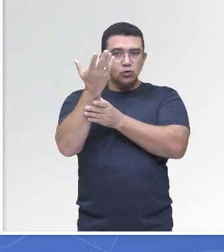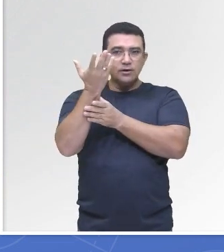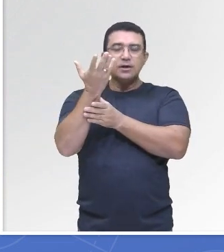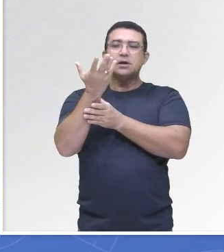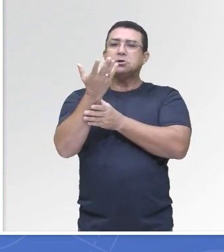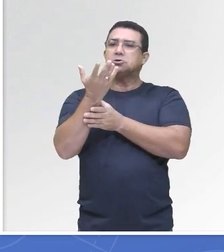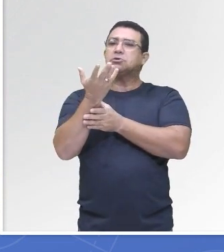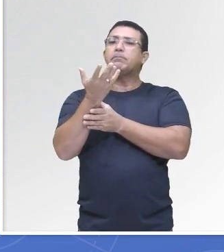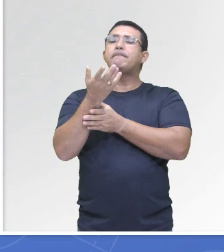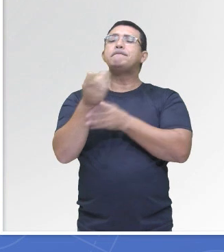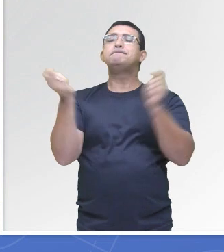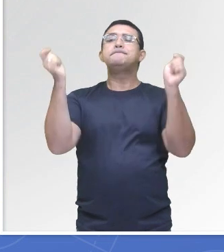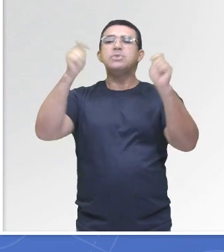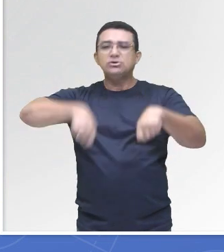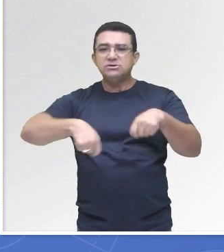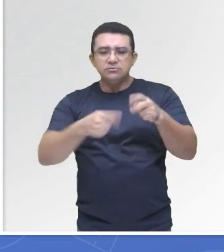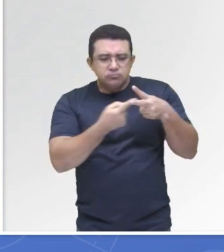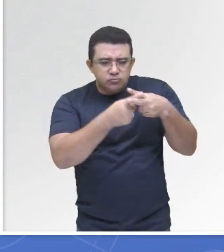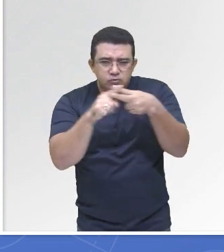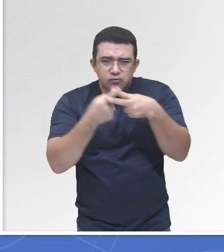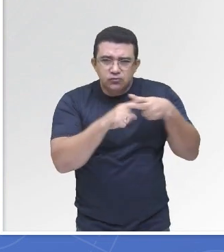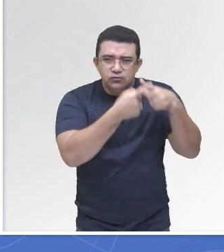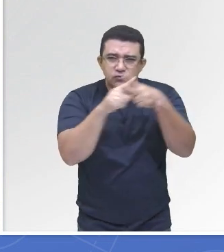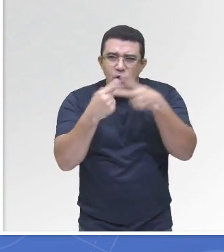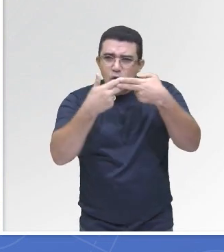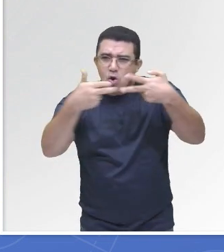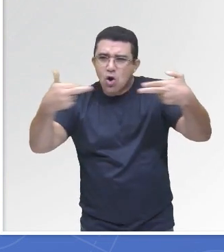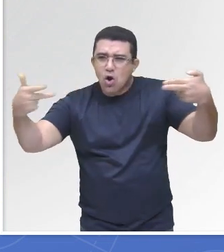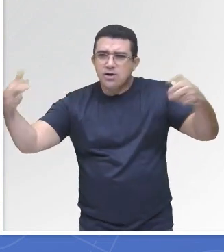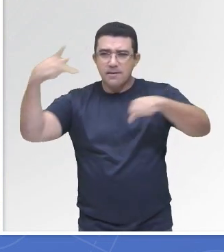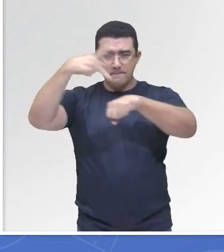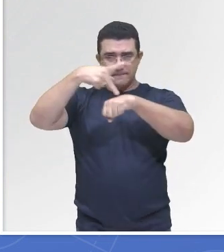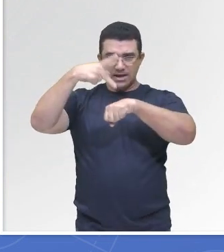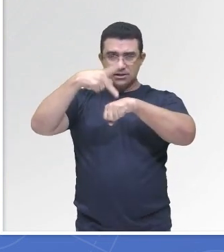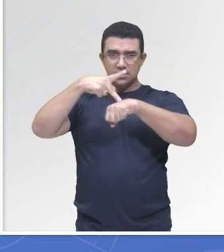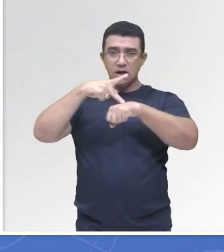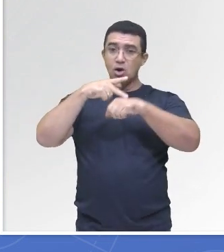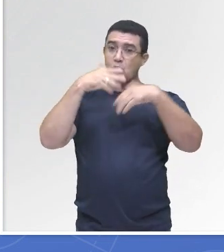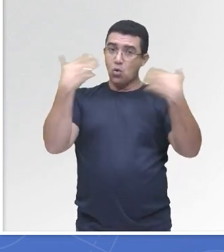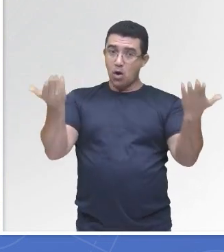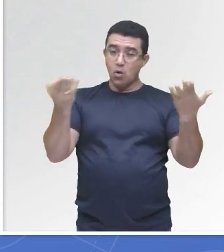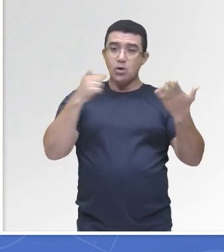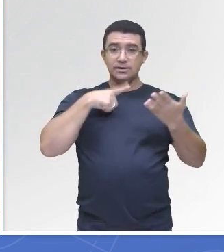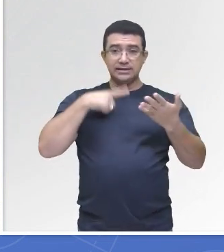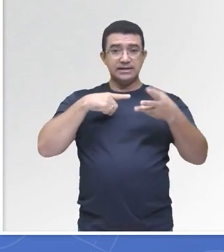de fabricar artefatos de pedra, tá? Você tem aí 5